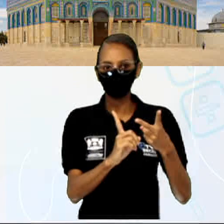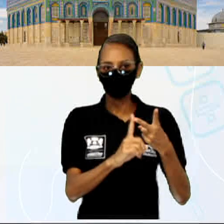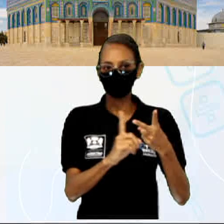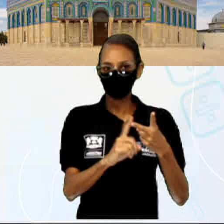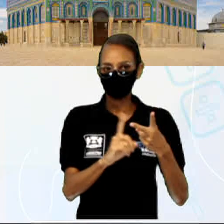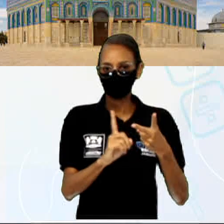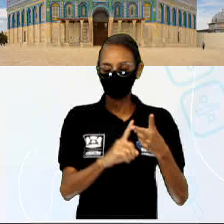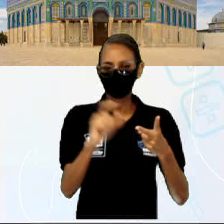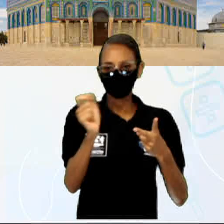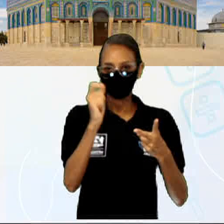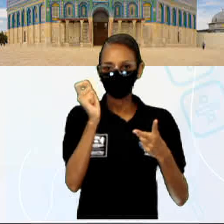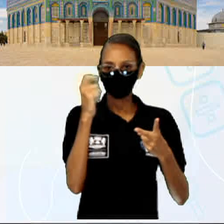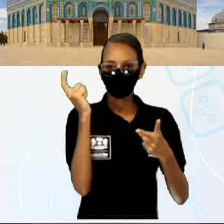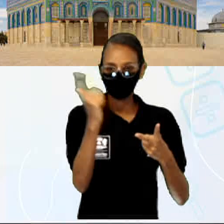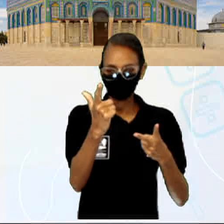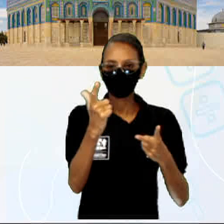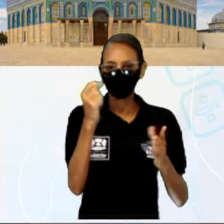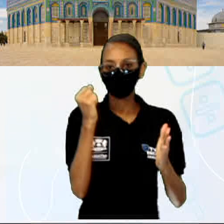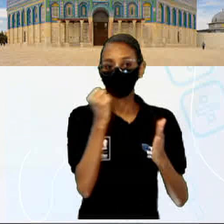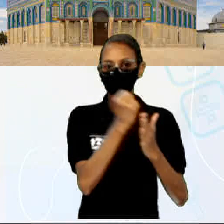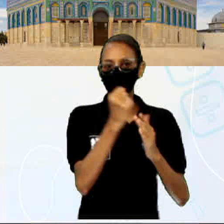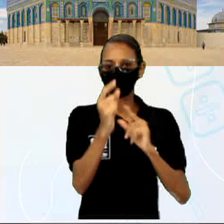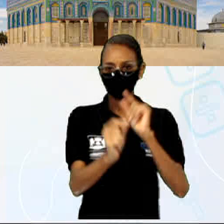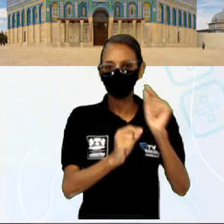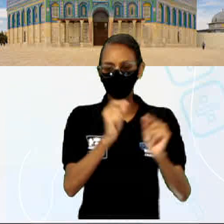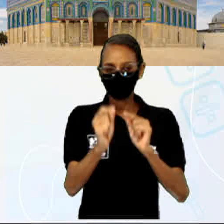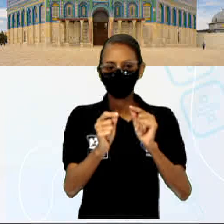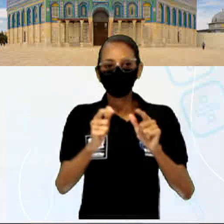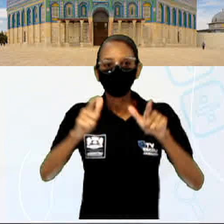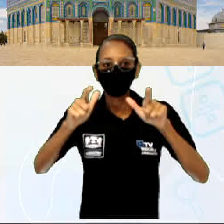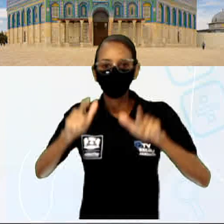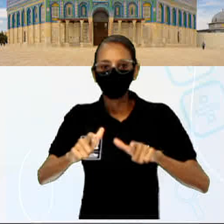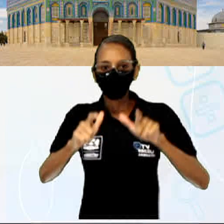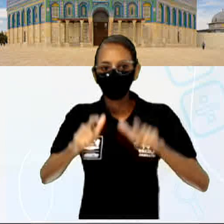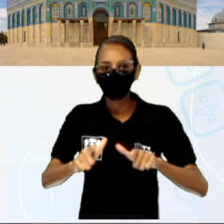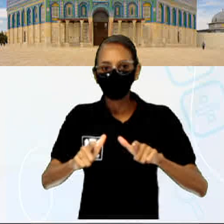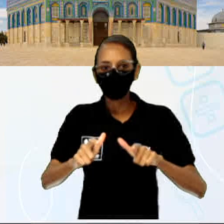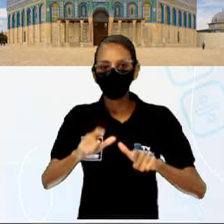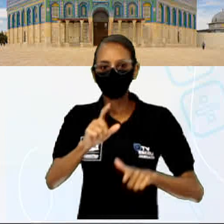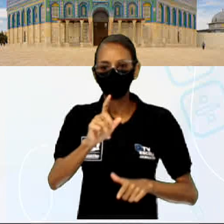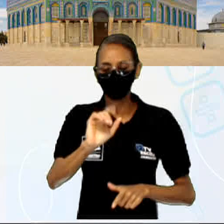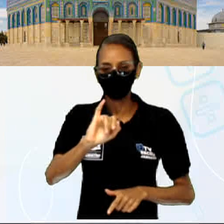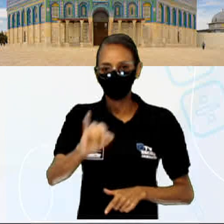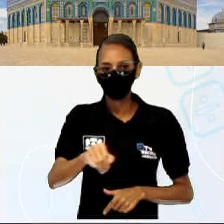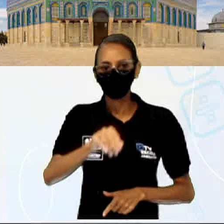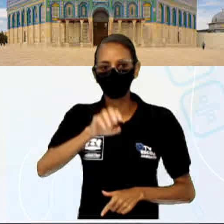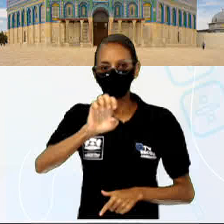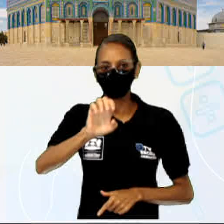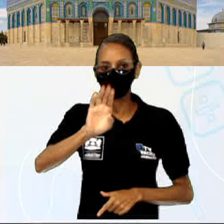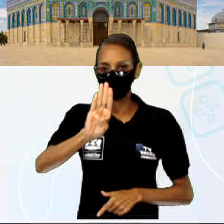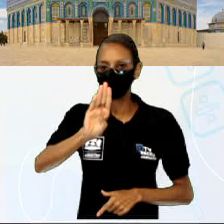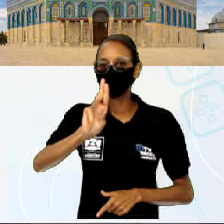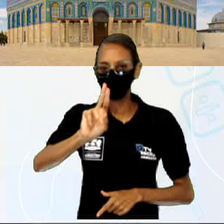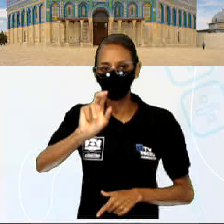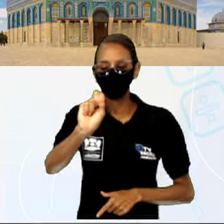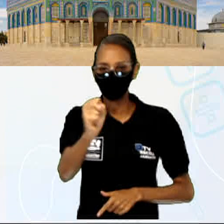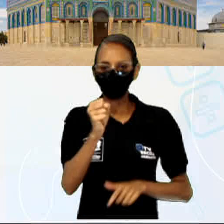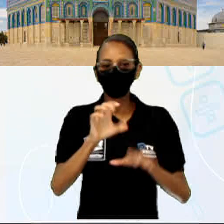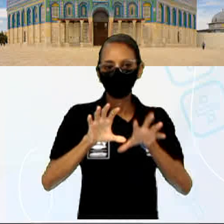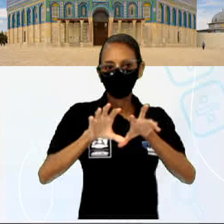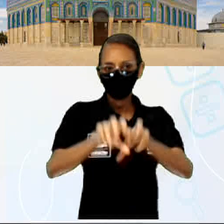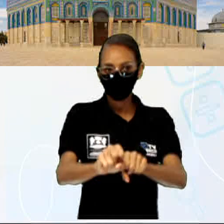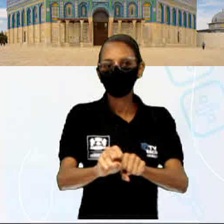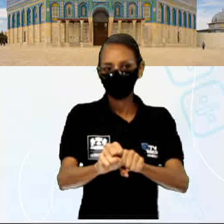sucessor, Davi, ficou marcado pela conquista de Jebus, cidade conhecida também como Jebus-Reus, conhecida atualmente